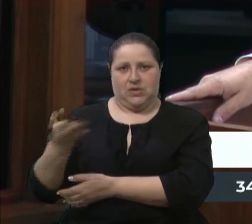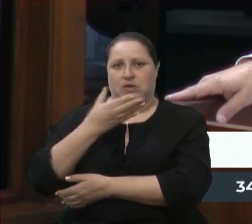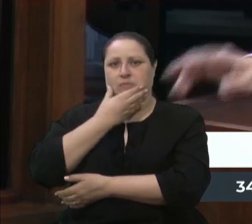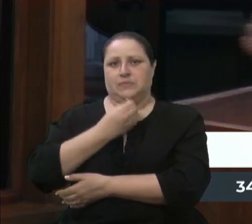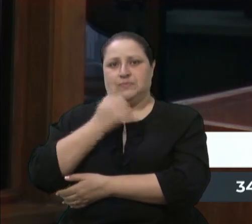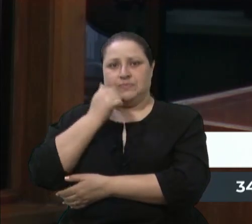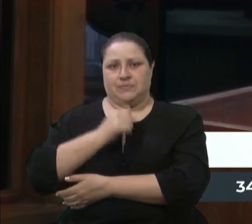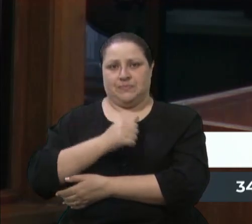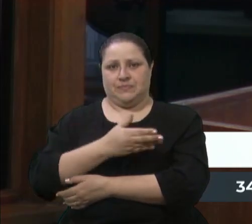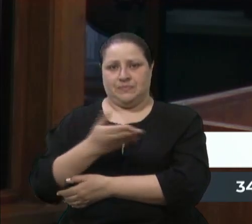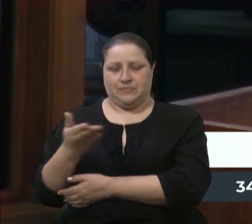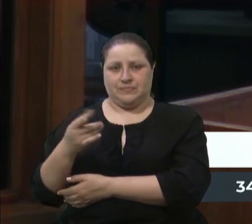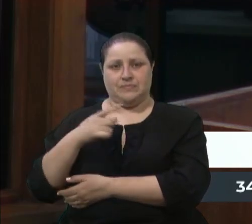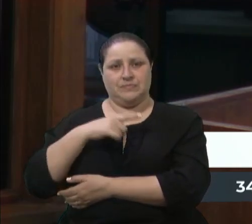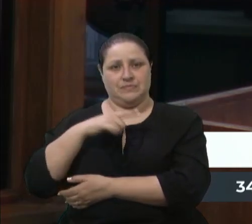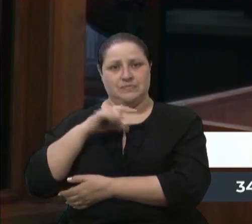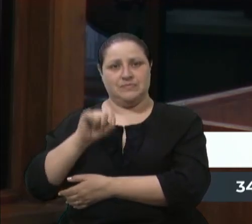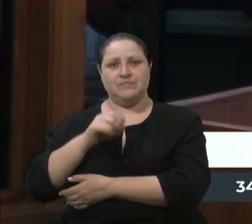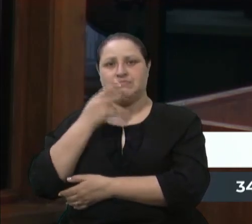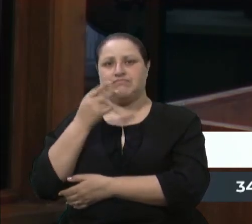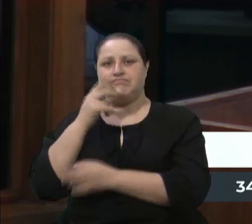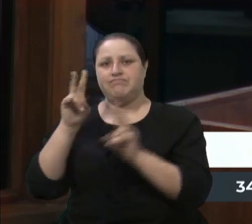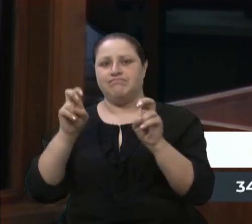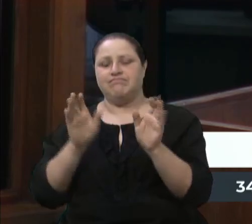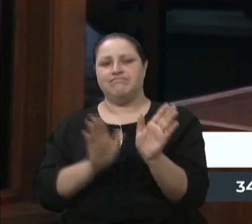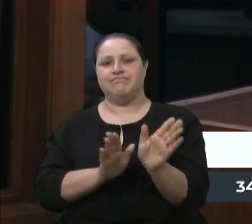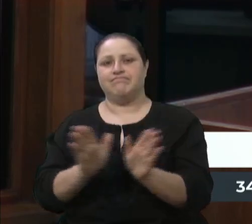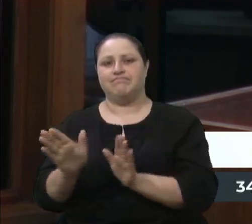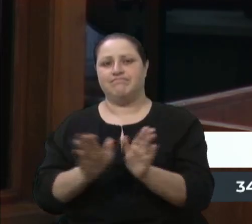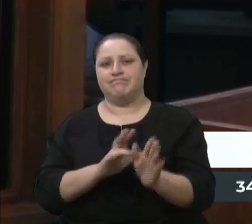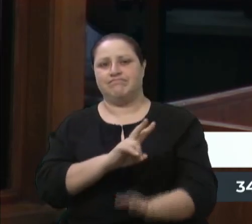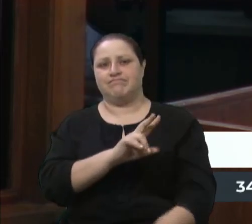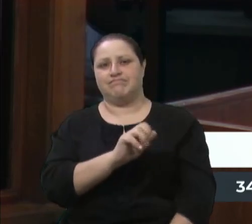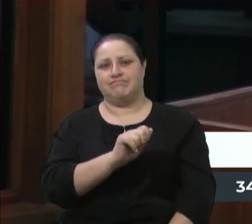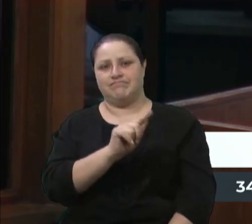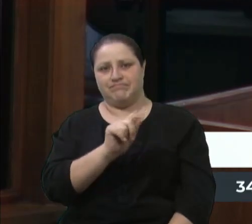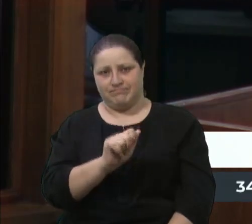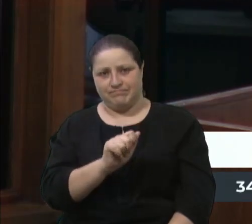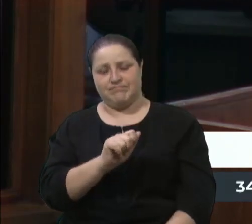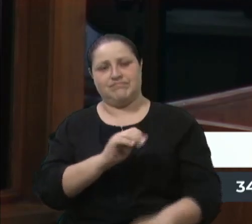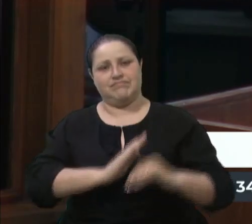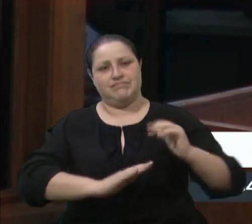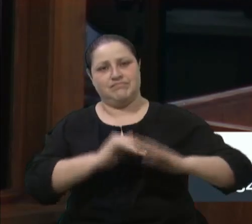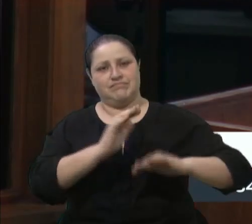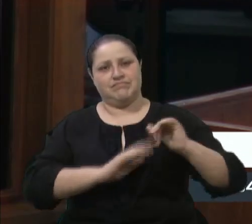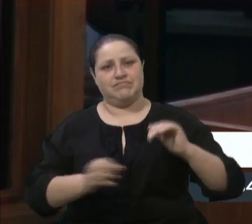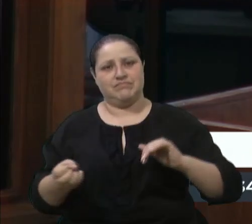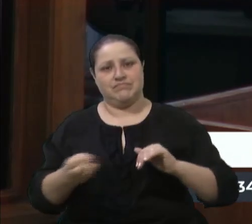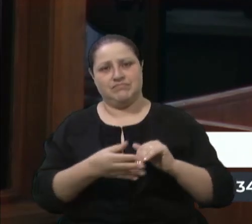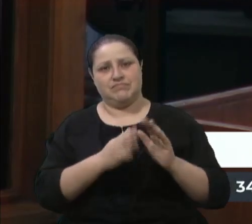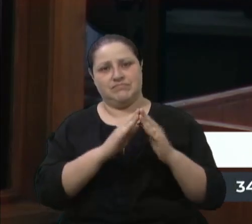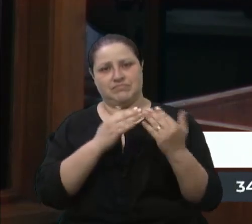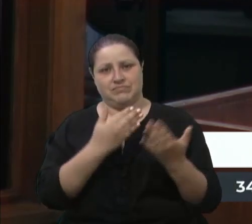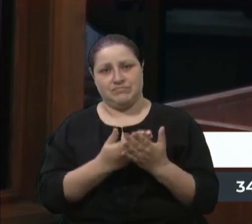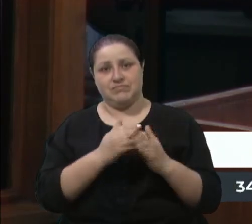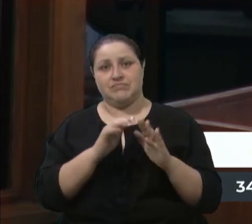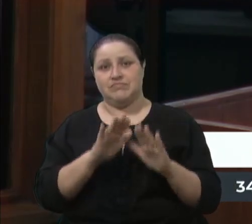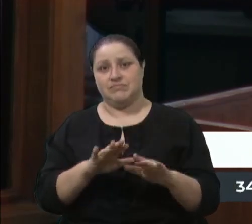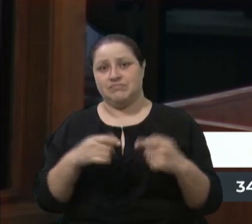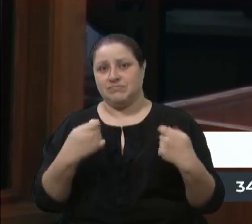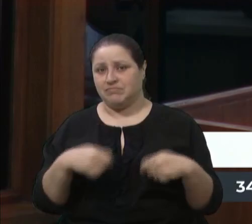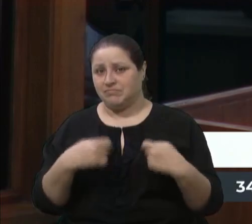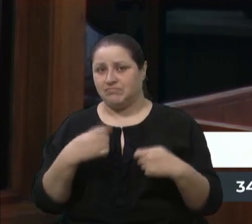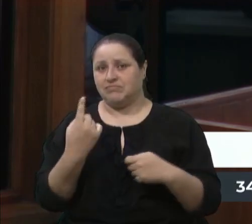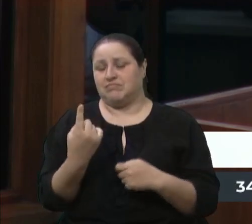vereadoras, nós temos que falar no acesso à vaga, construir novas escolas, mas nós precisamos de uma